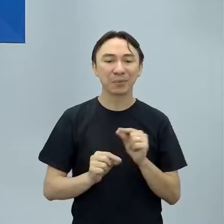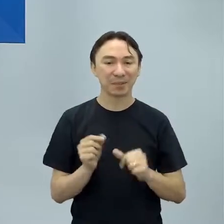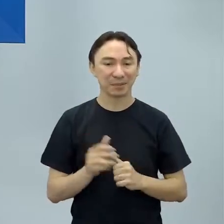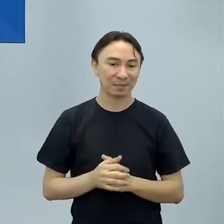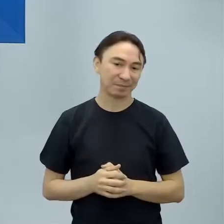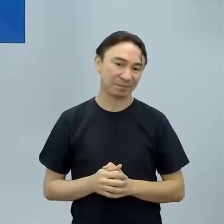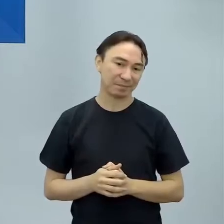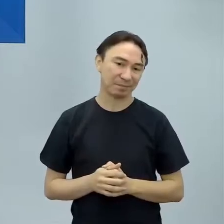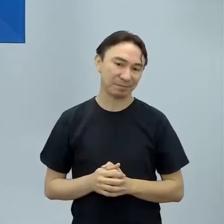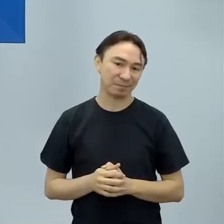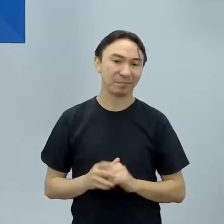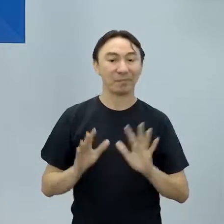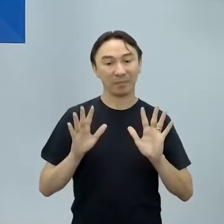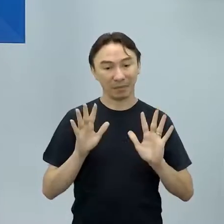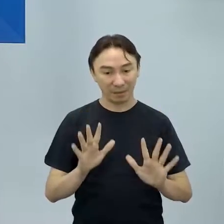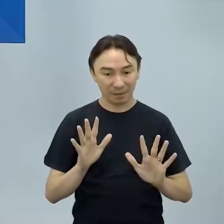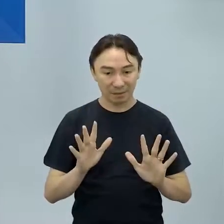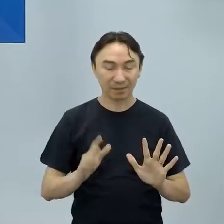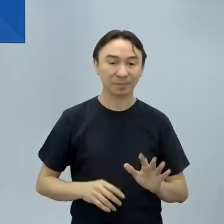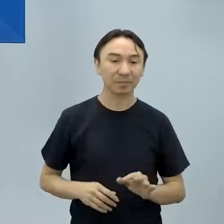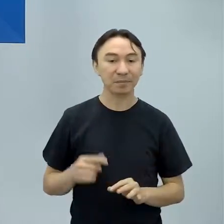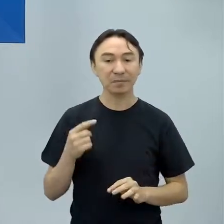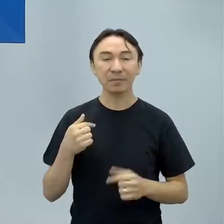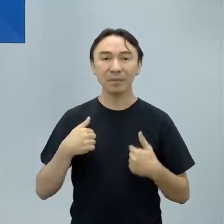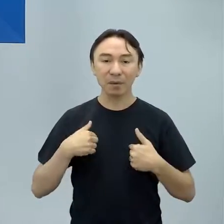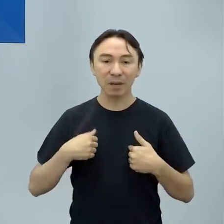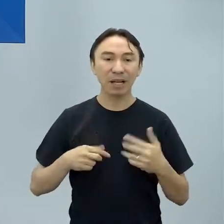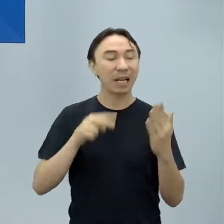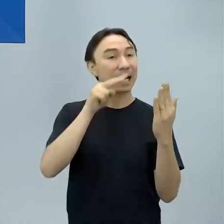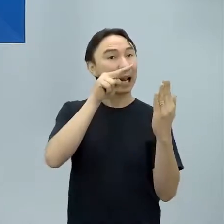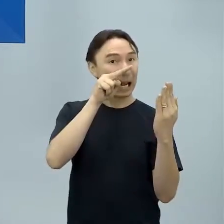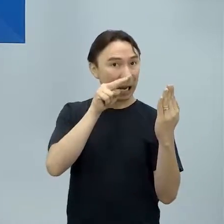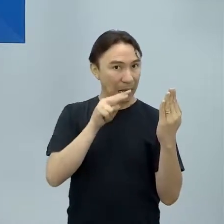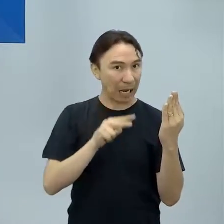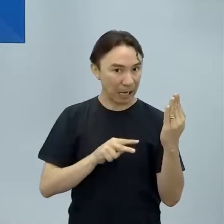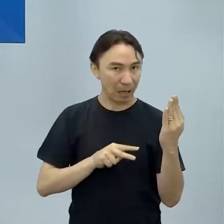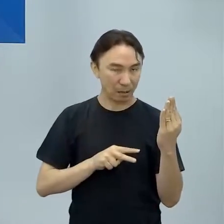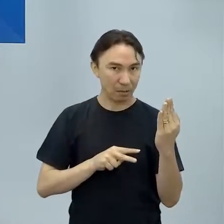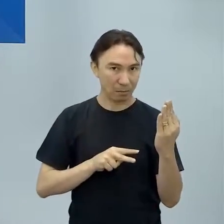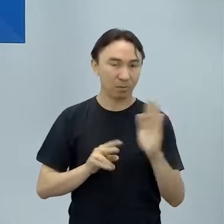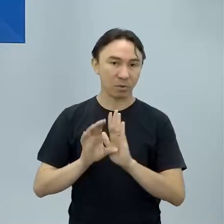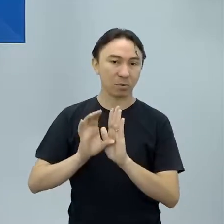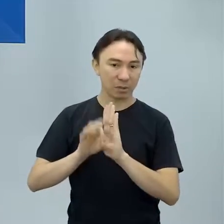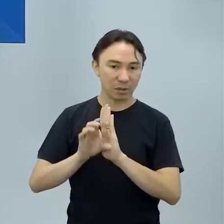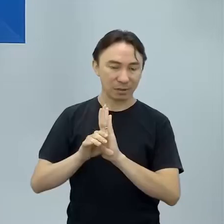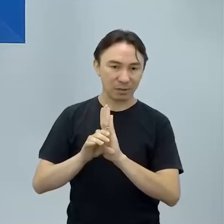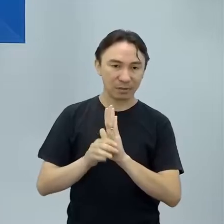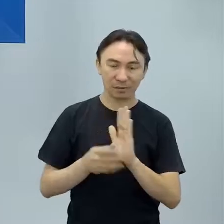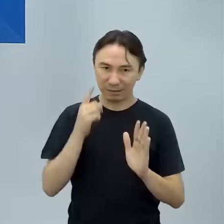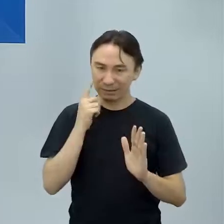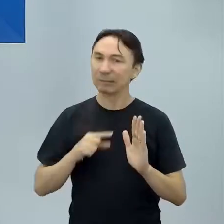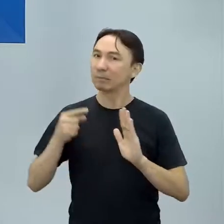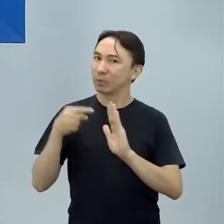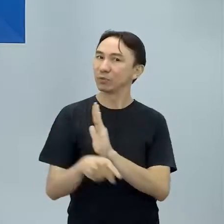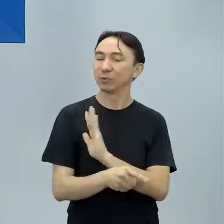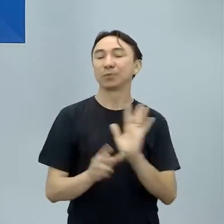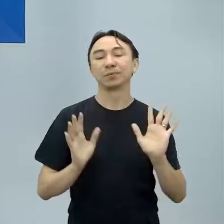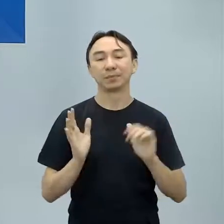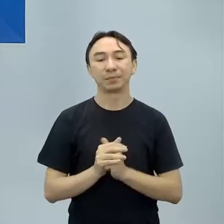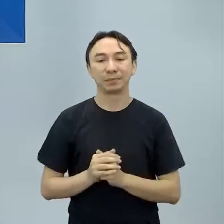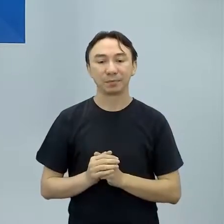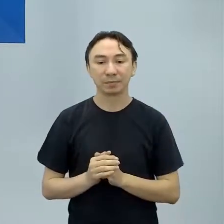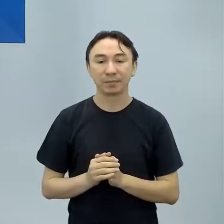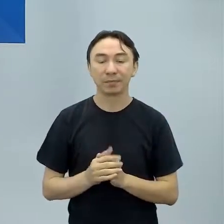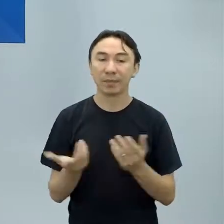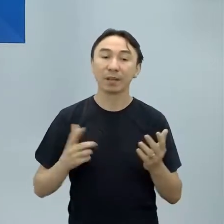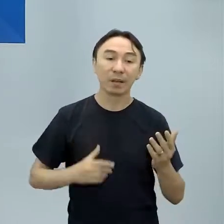Então, eu vou rapidamente ler uma definição, porque talvez fique um pouco mais fácil de compreender, porque é bem complexo, né? Então, a